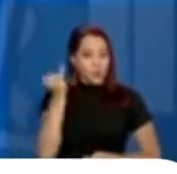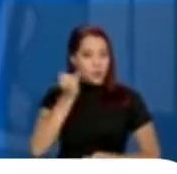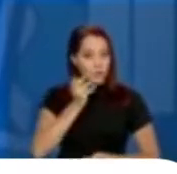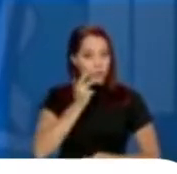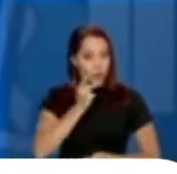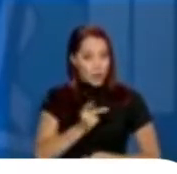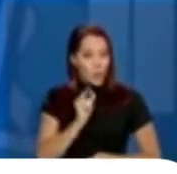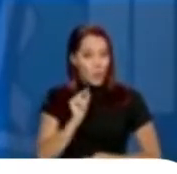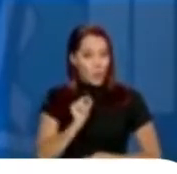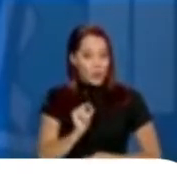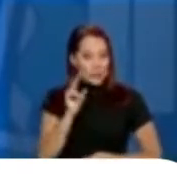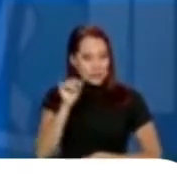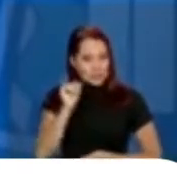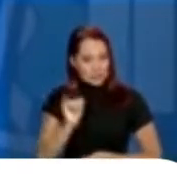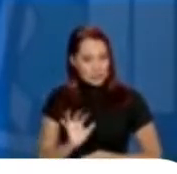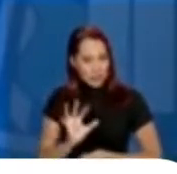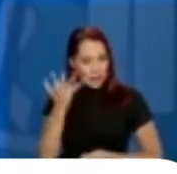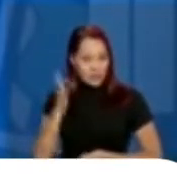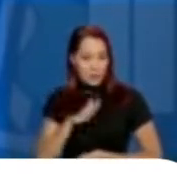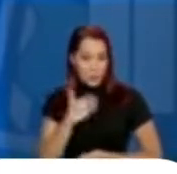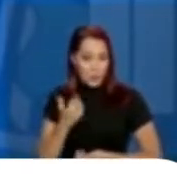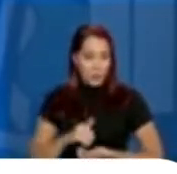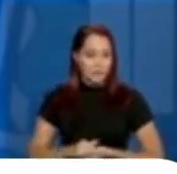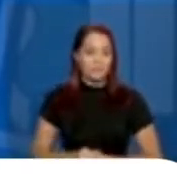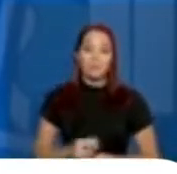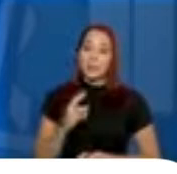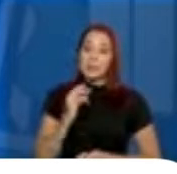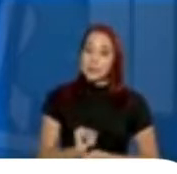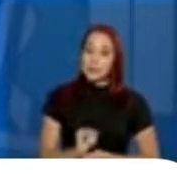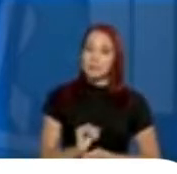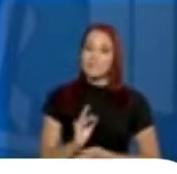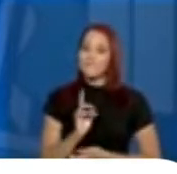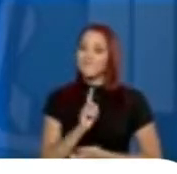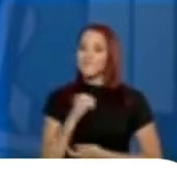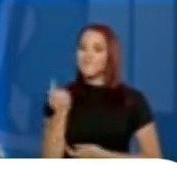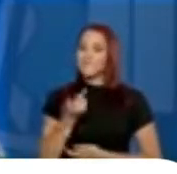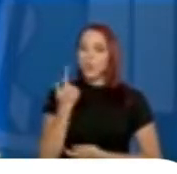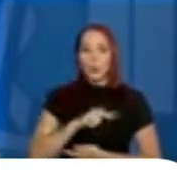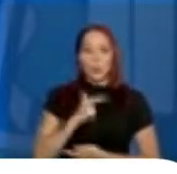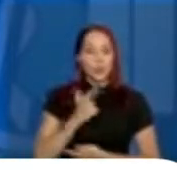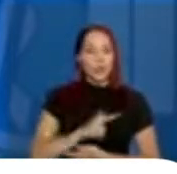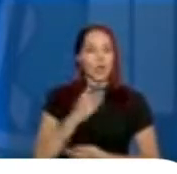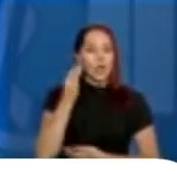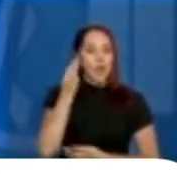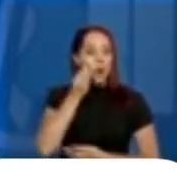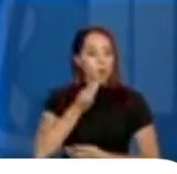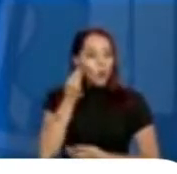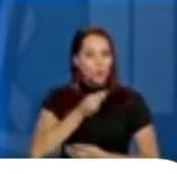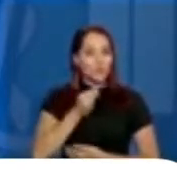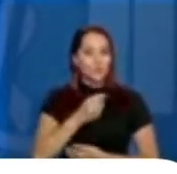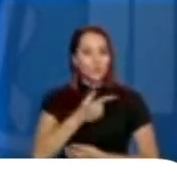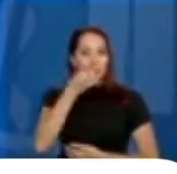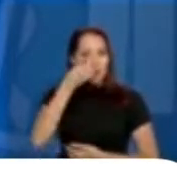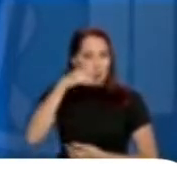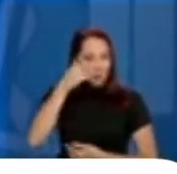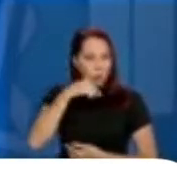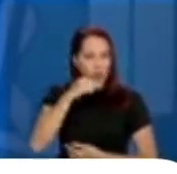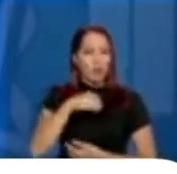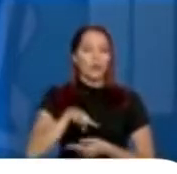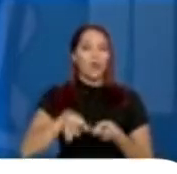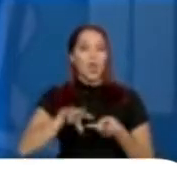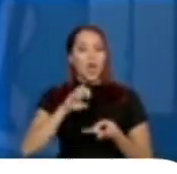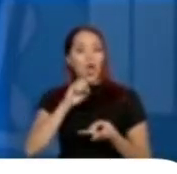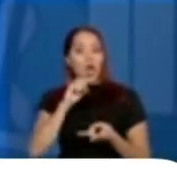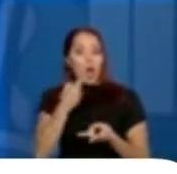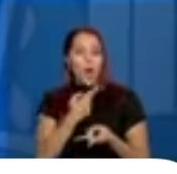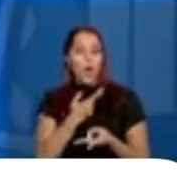que, no caso do óbito, se nós não tivermos a amostra da secreção respiratória ou a amostra do